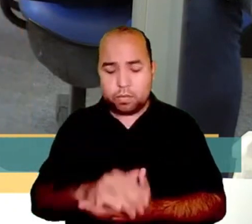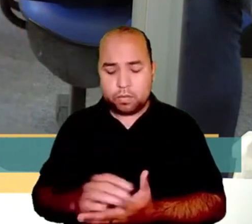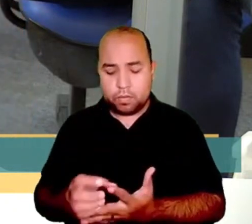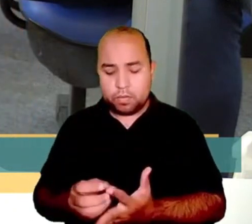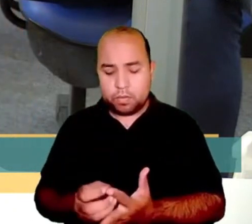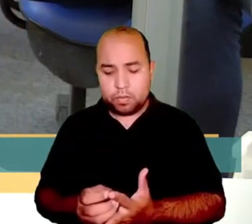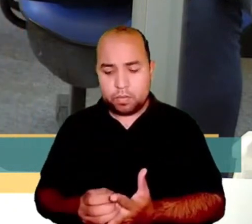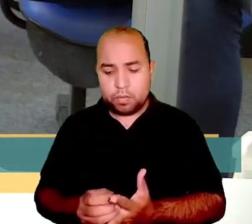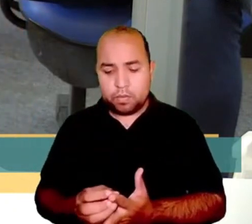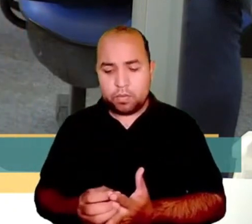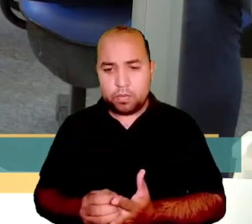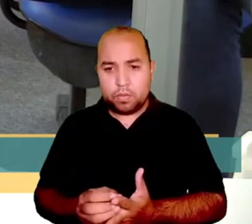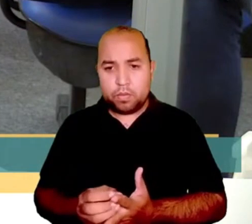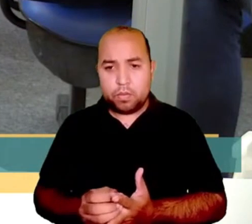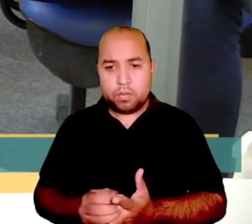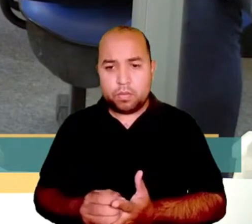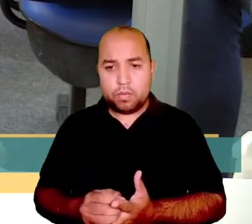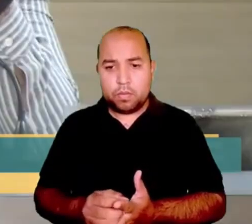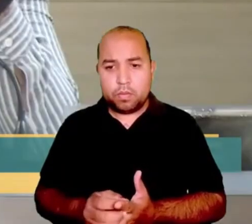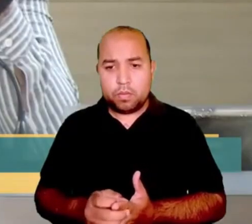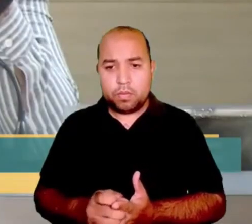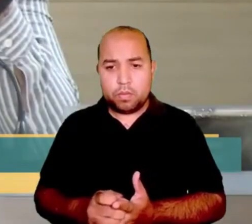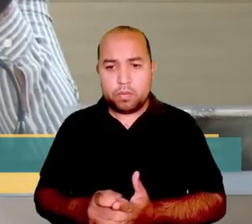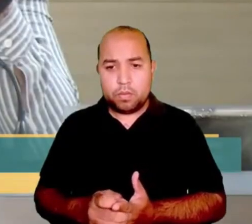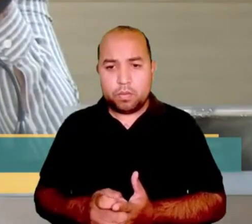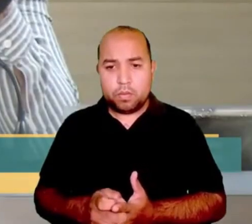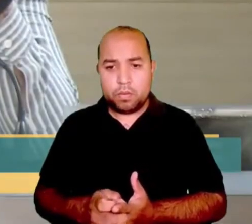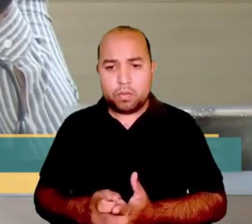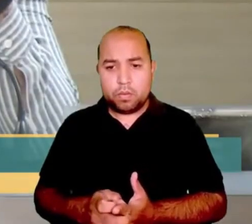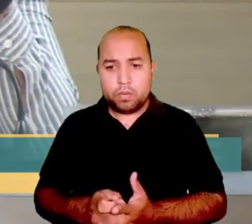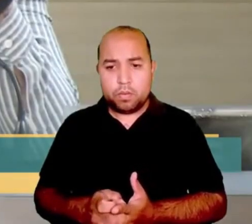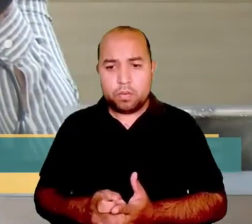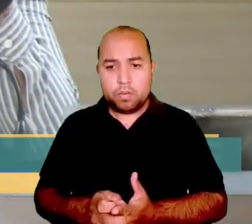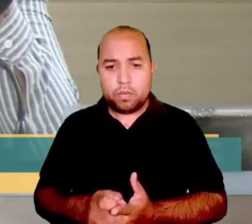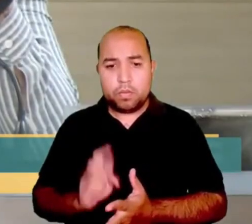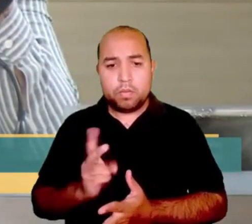presidente. Muito obrigado, doutora Regina. Continua a discussão.